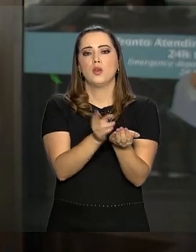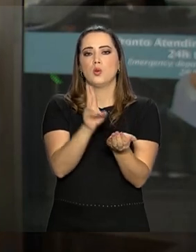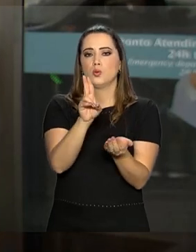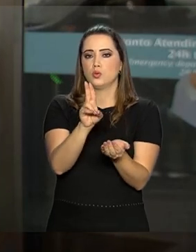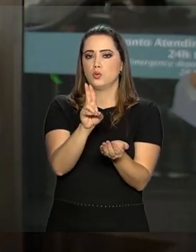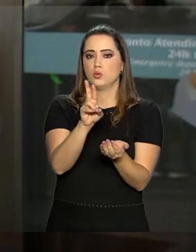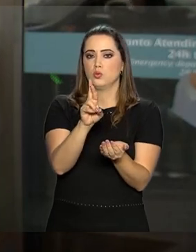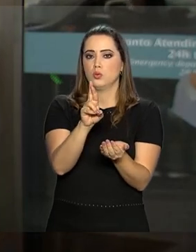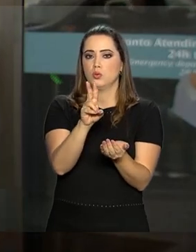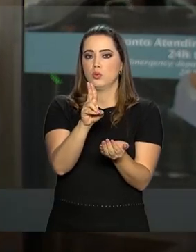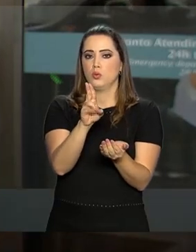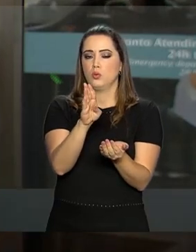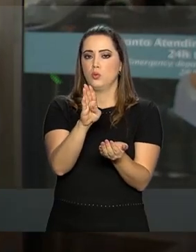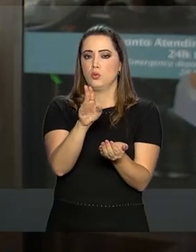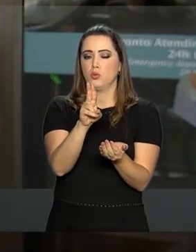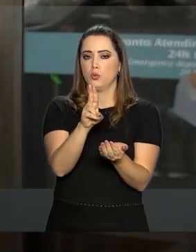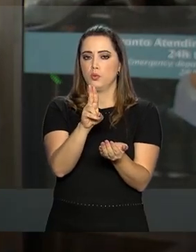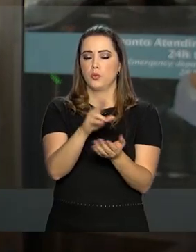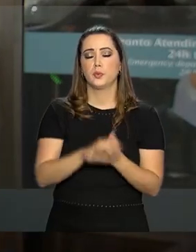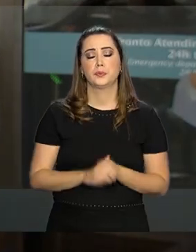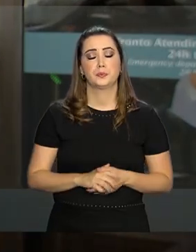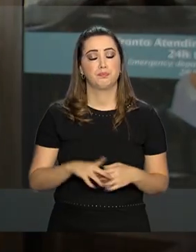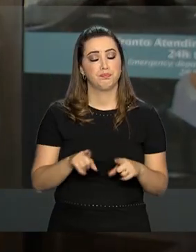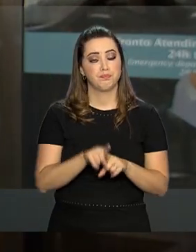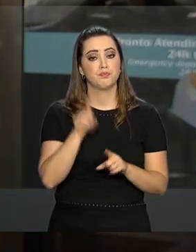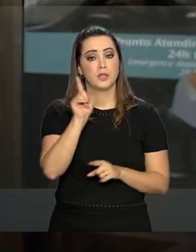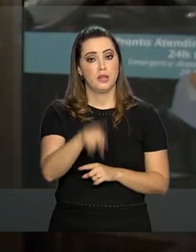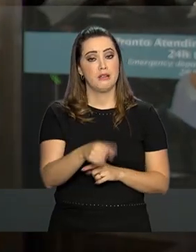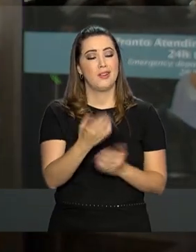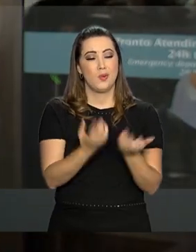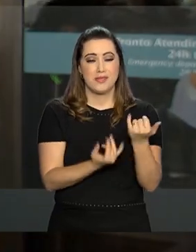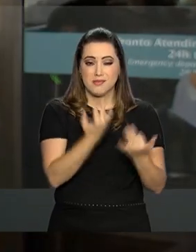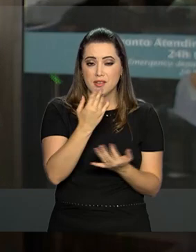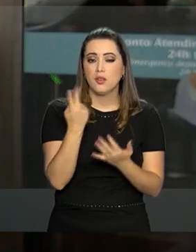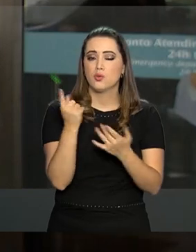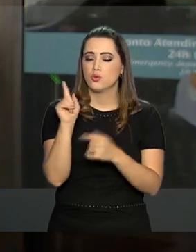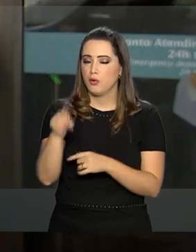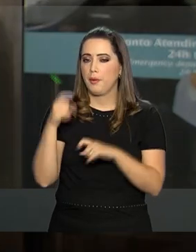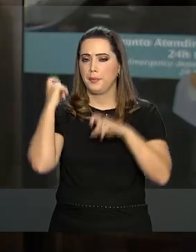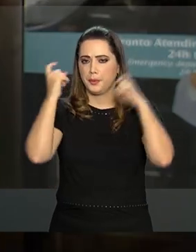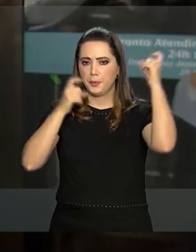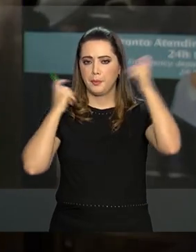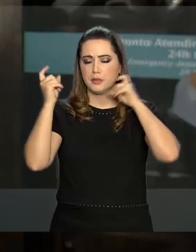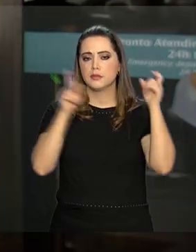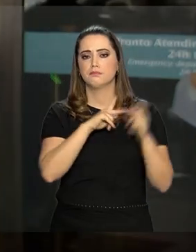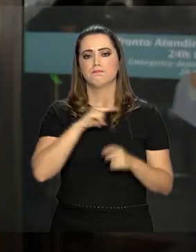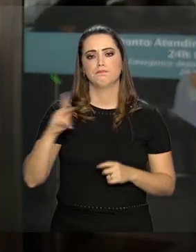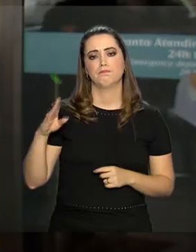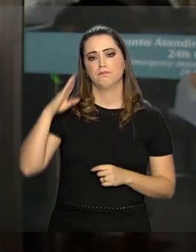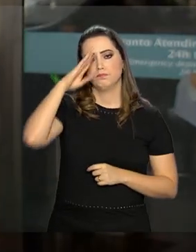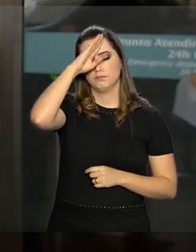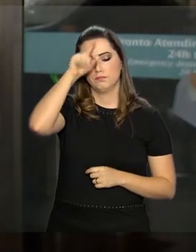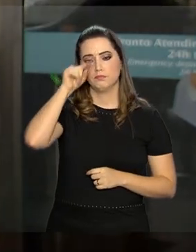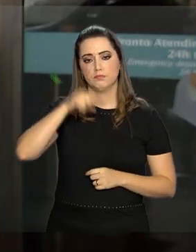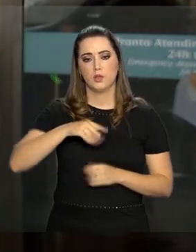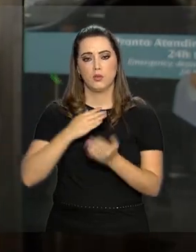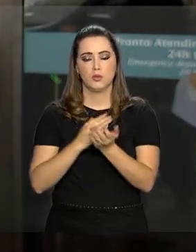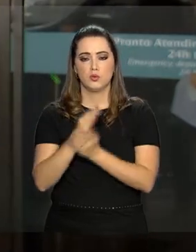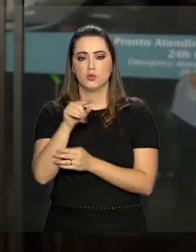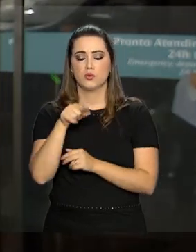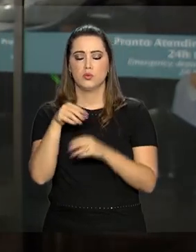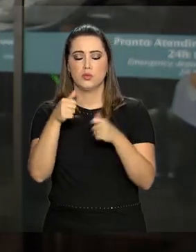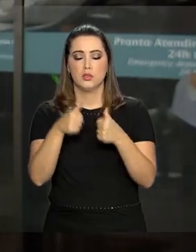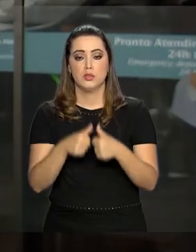principais preocupações do presidente Jair Bolsonaro, que segue se recuperando aqui no Hospital Albert Einstein, na Zona Sul da